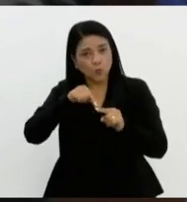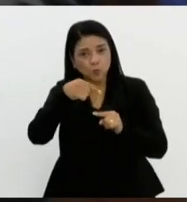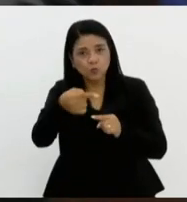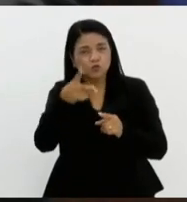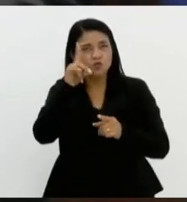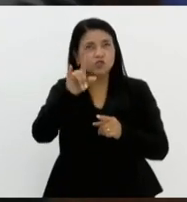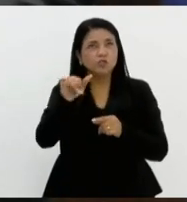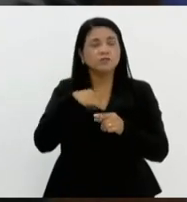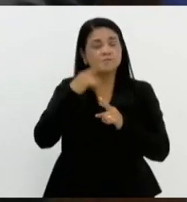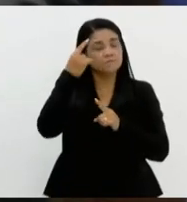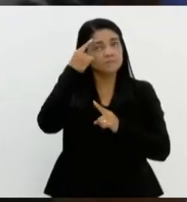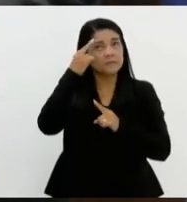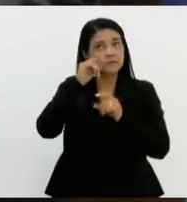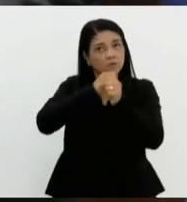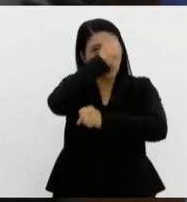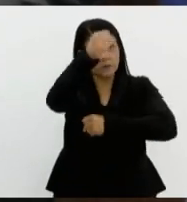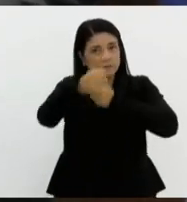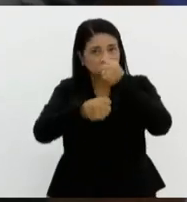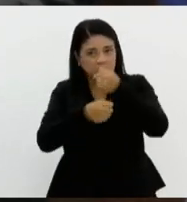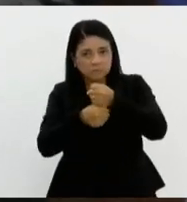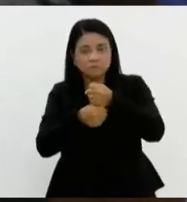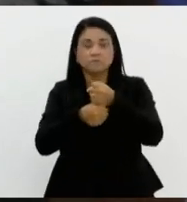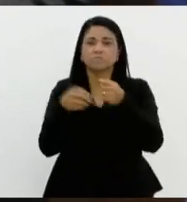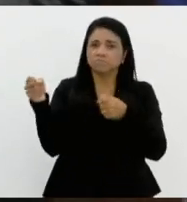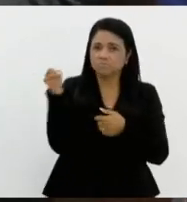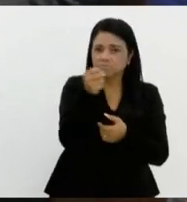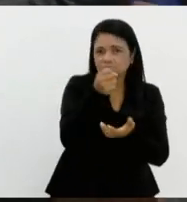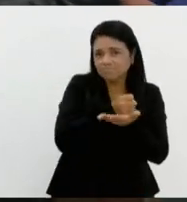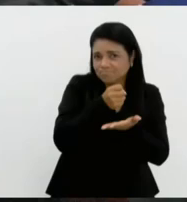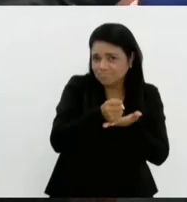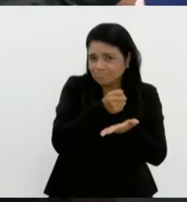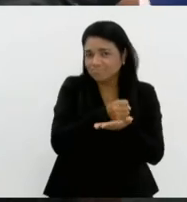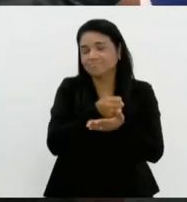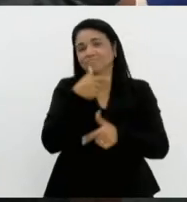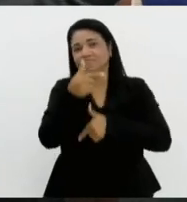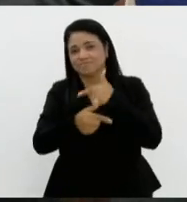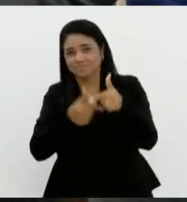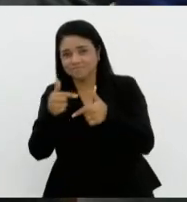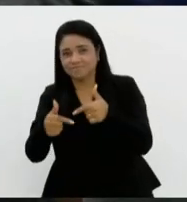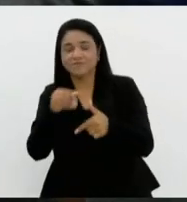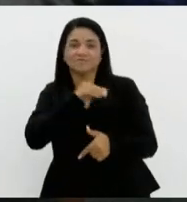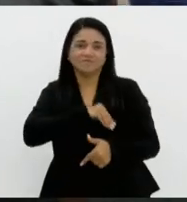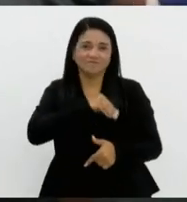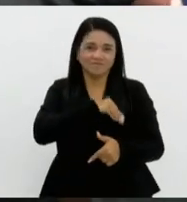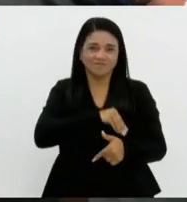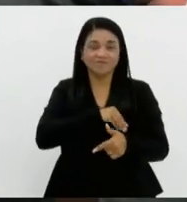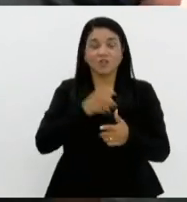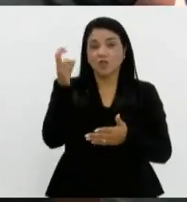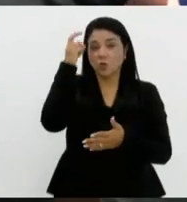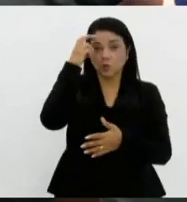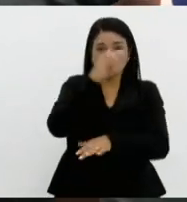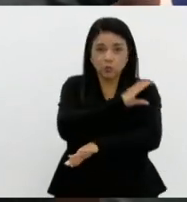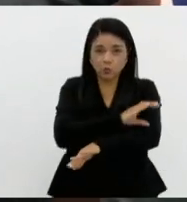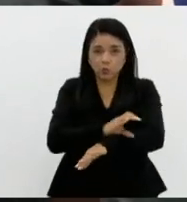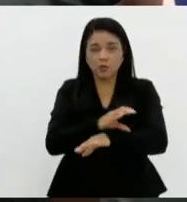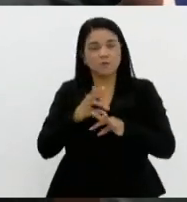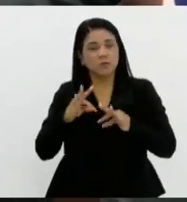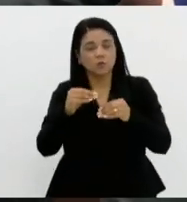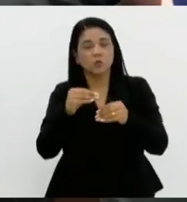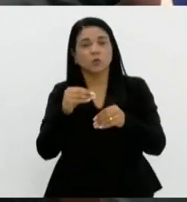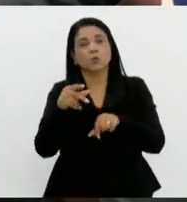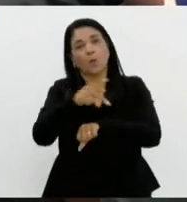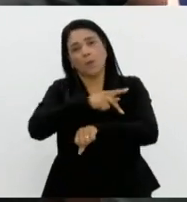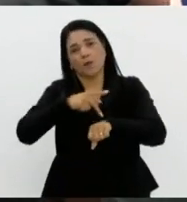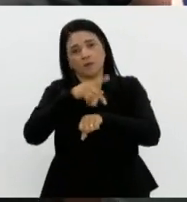se pensar no Carnaval de 2025, gerando emprego, gerando renda e gerando cultura à população do Rio de Janeiro e todo o país. Então,